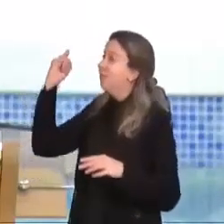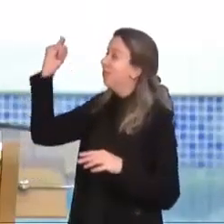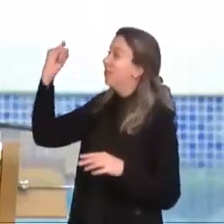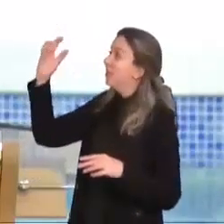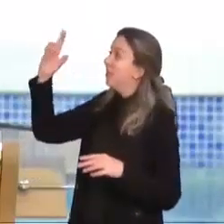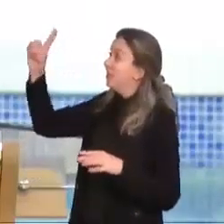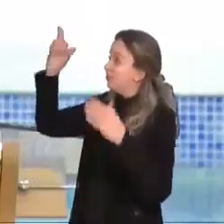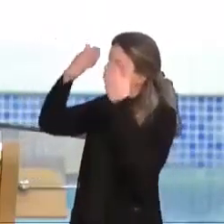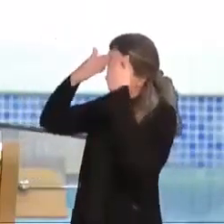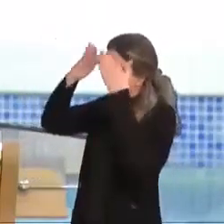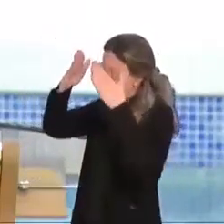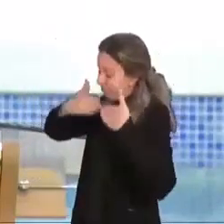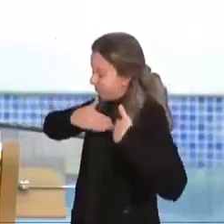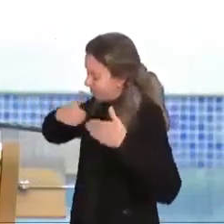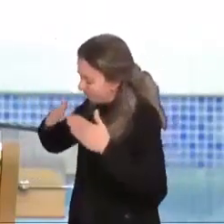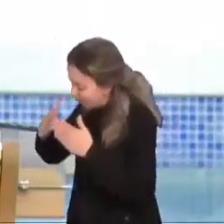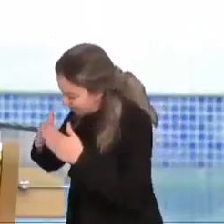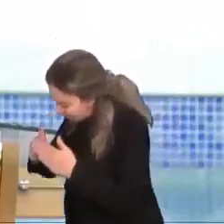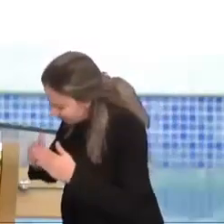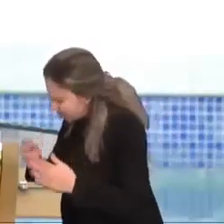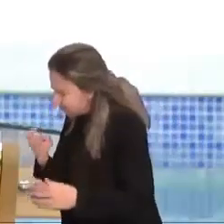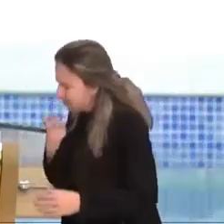Deus deixa claro para o profeta aqui que vale.